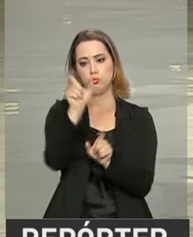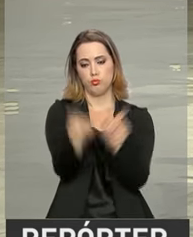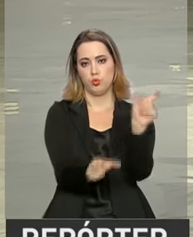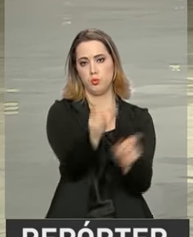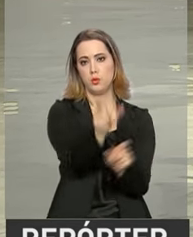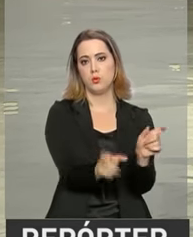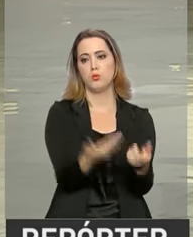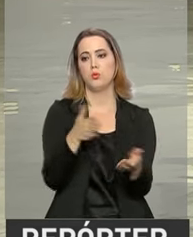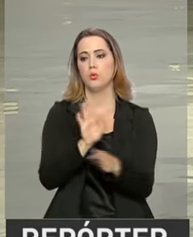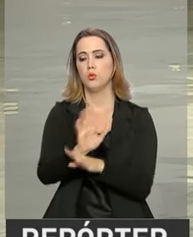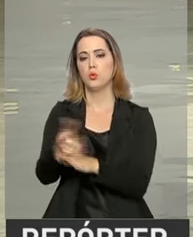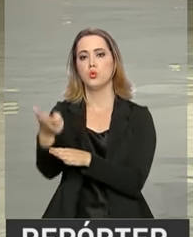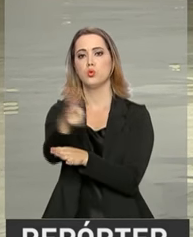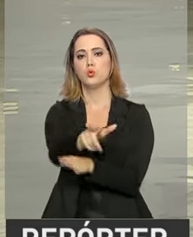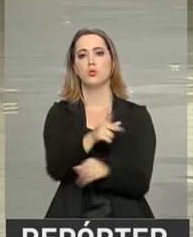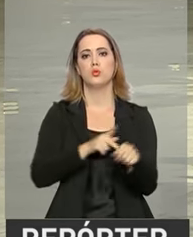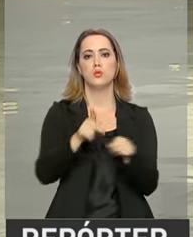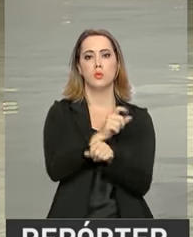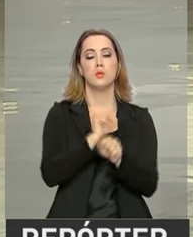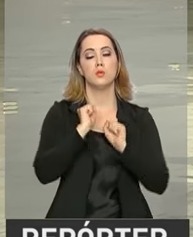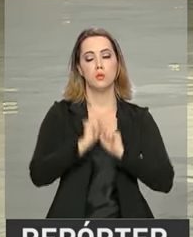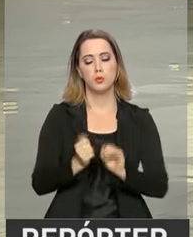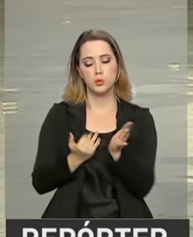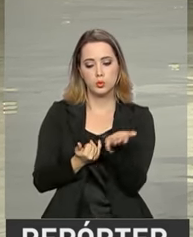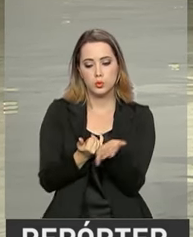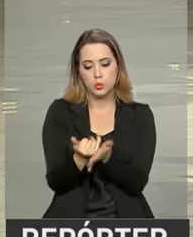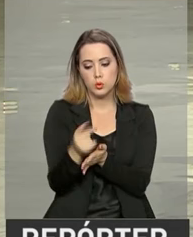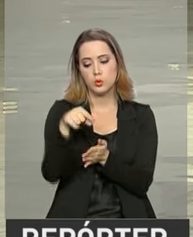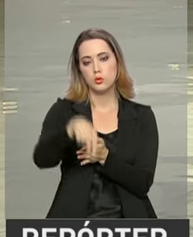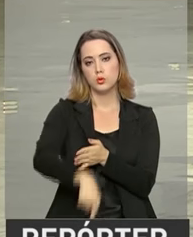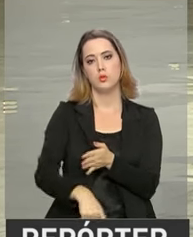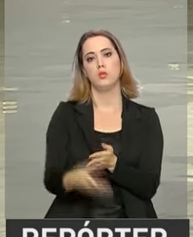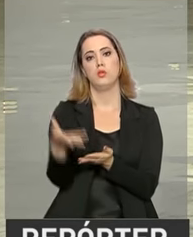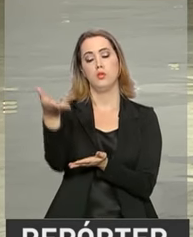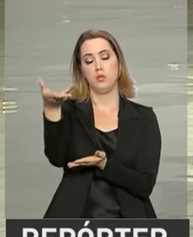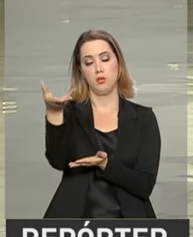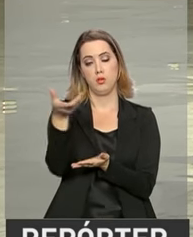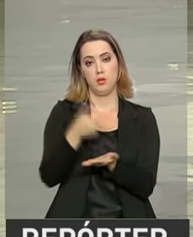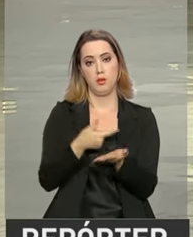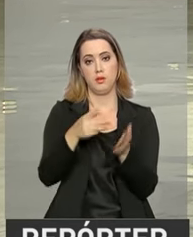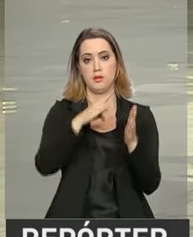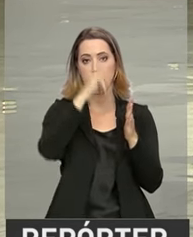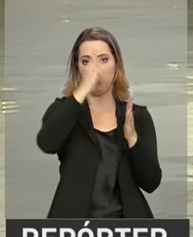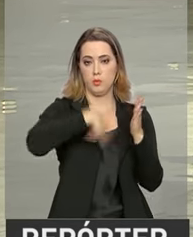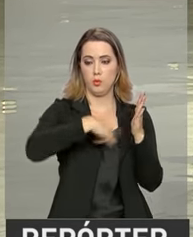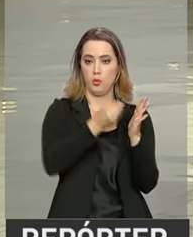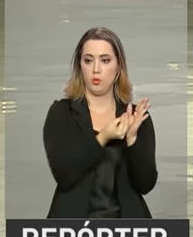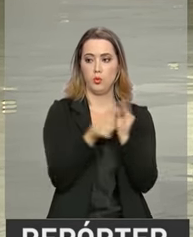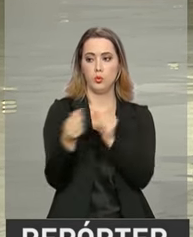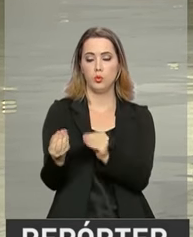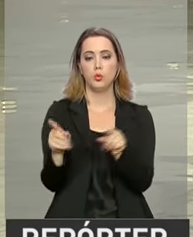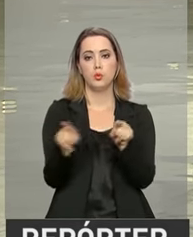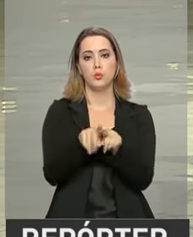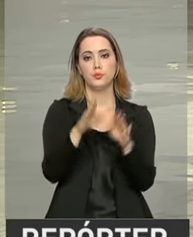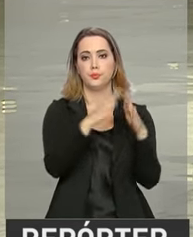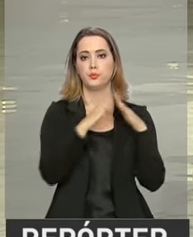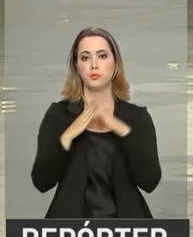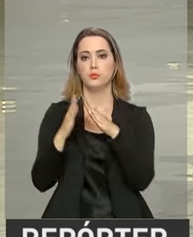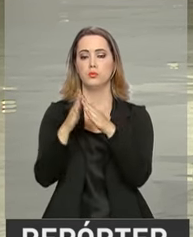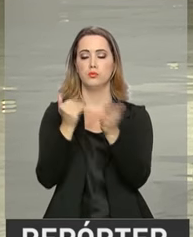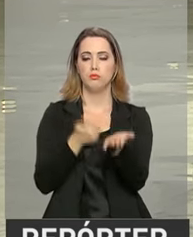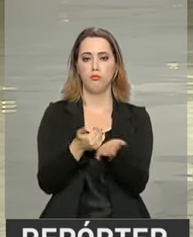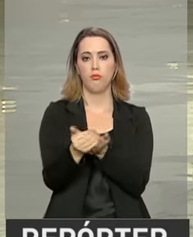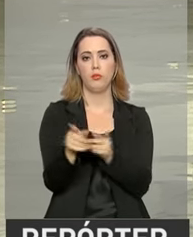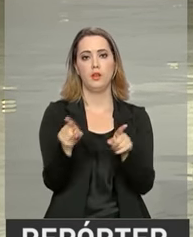no caso estrangeiras poderão permanecer no país recebendo visto ou residência permanente sempre com o